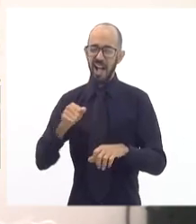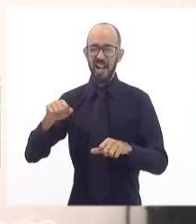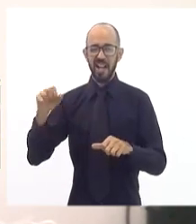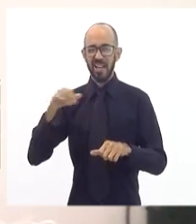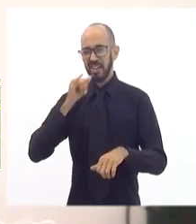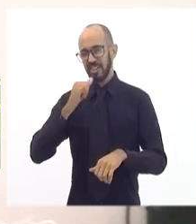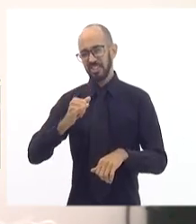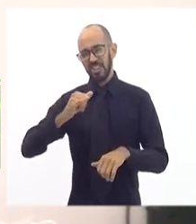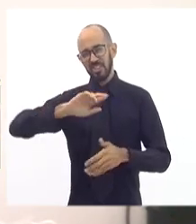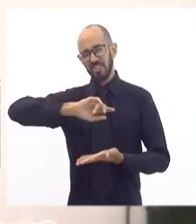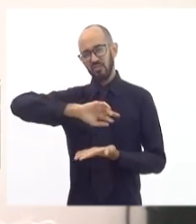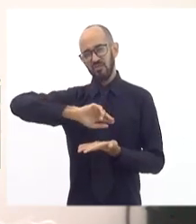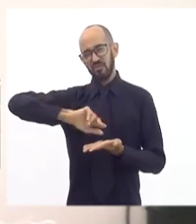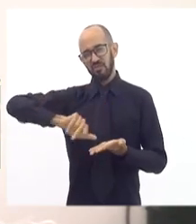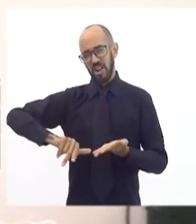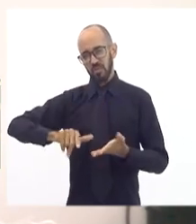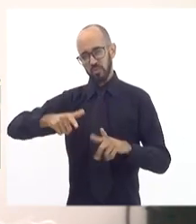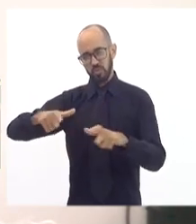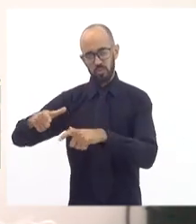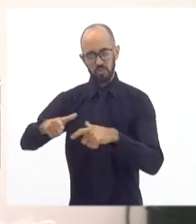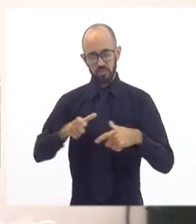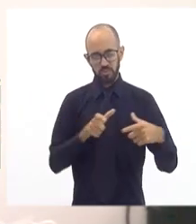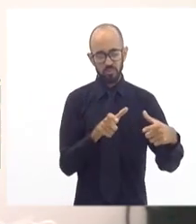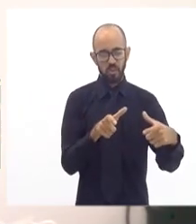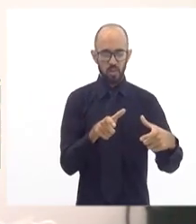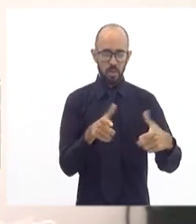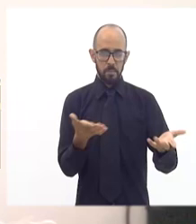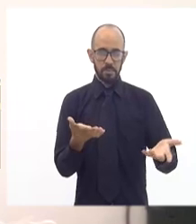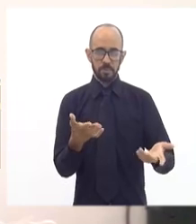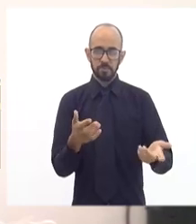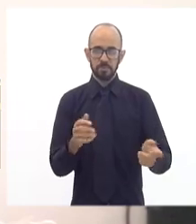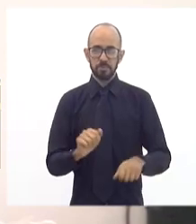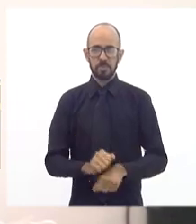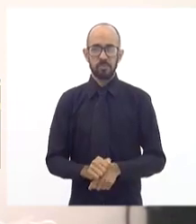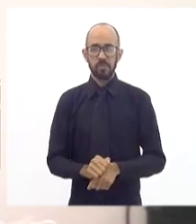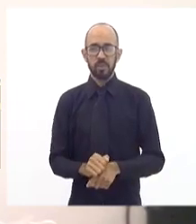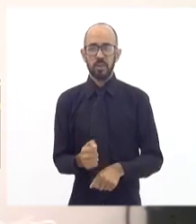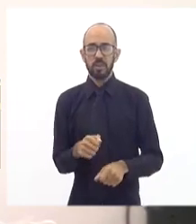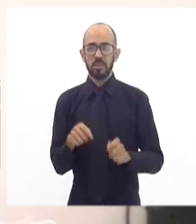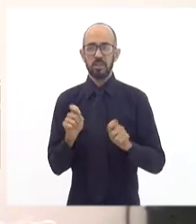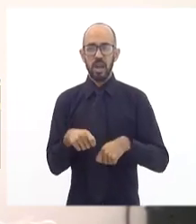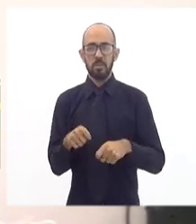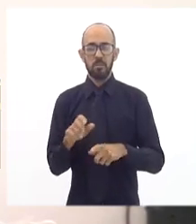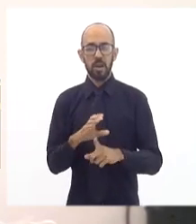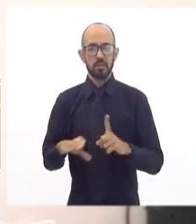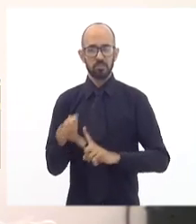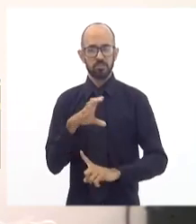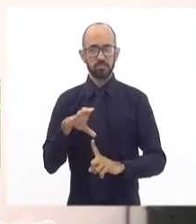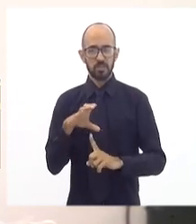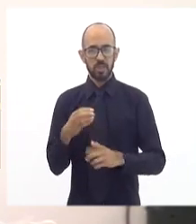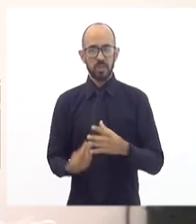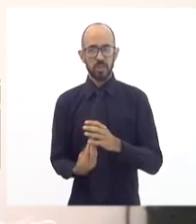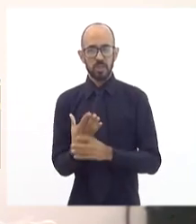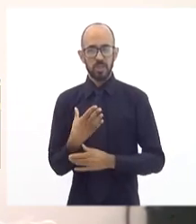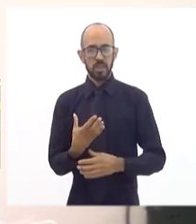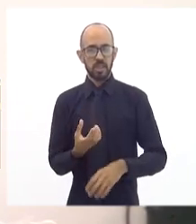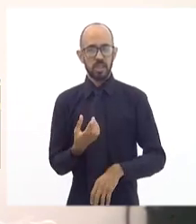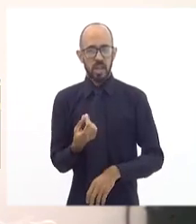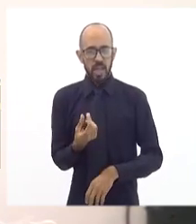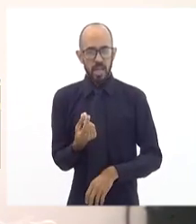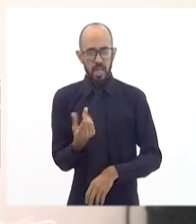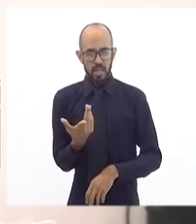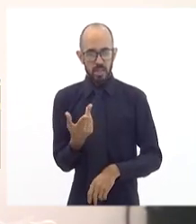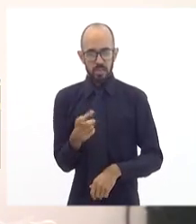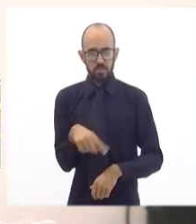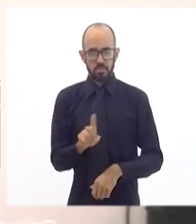local localmente aonde se envolve as comunidades gera Renda sem que seja construída uma